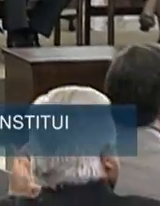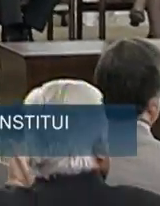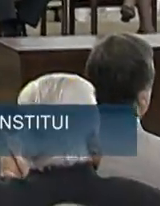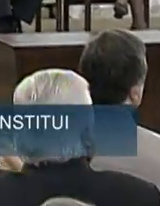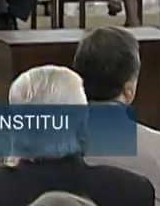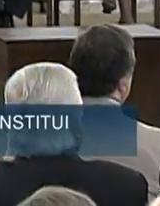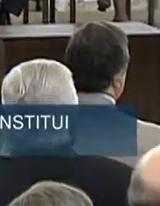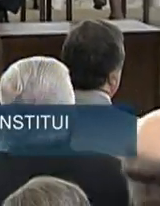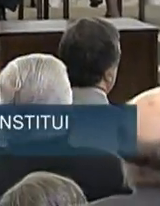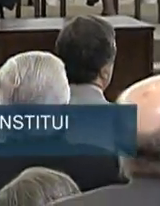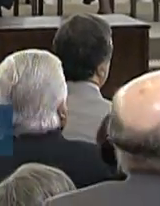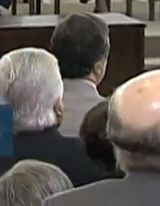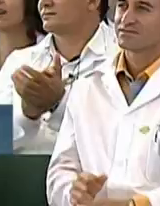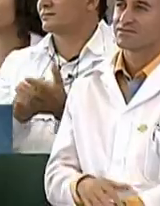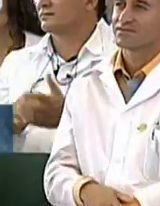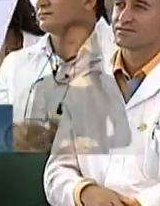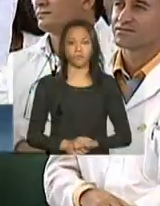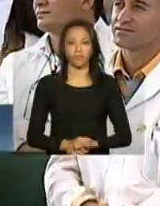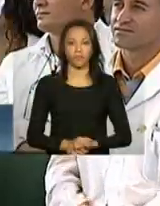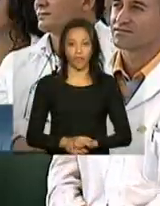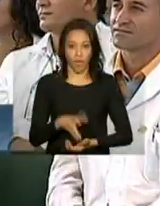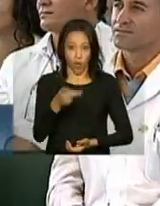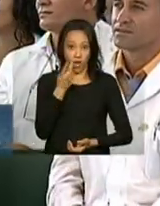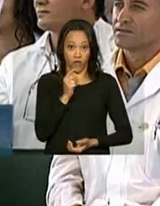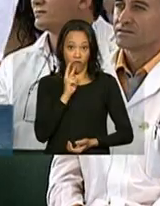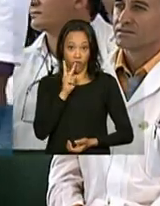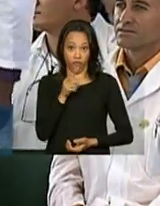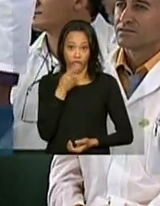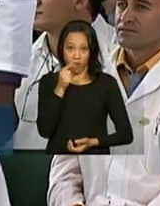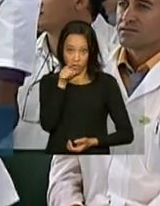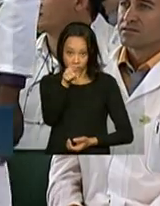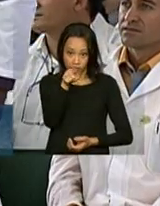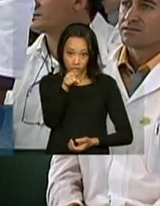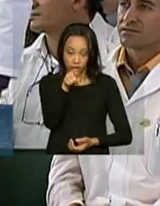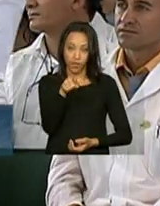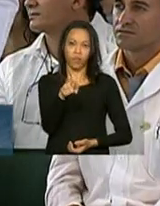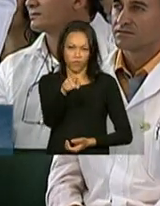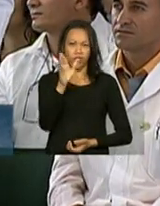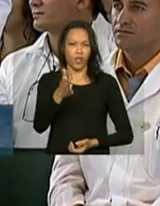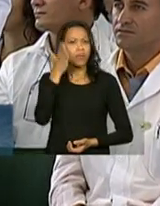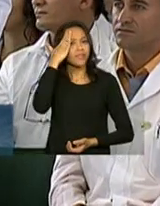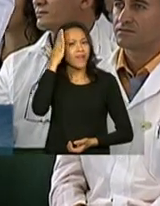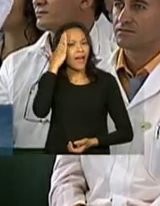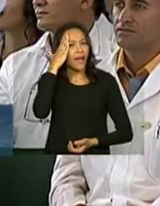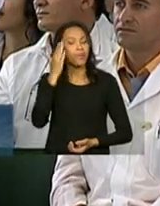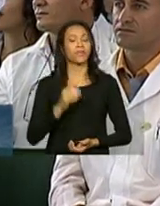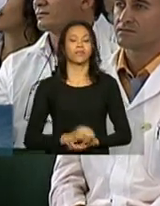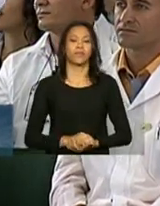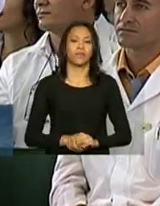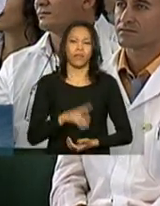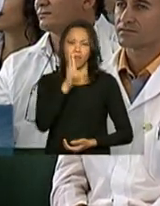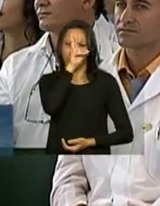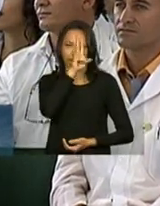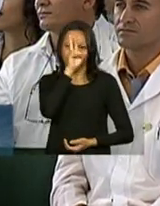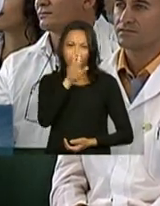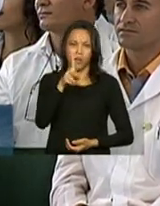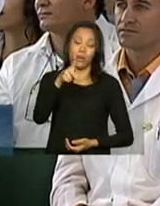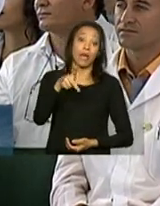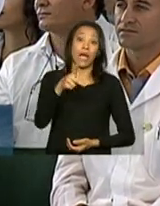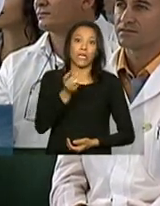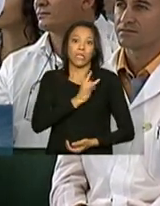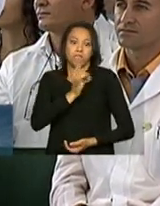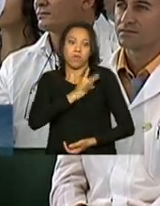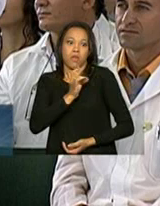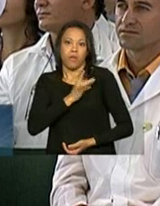eu quero te dizer, e você já sabe disso, que aquele corredor polonês da